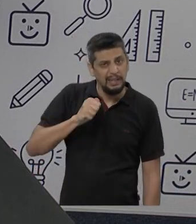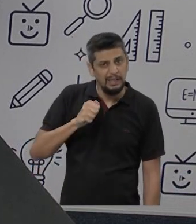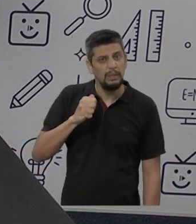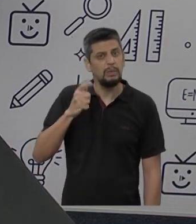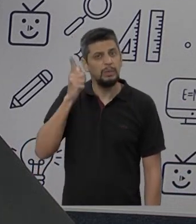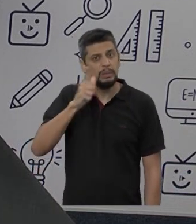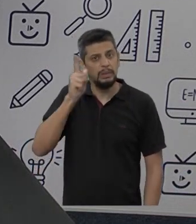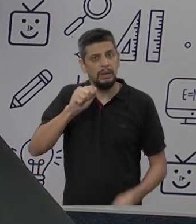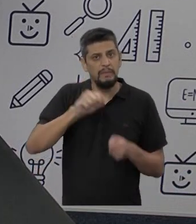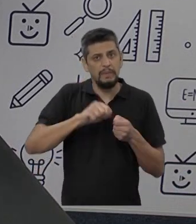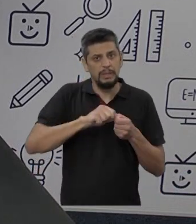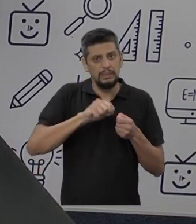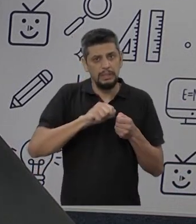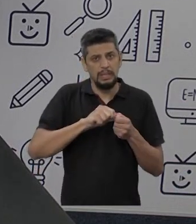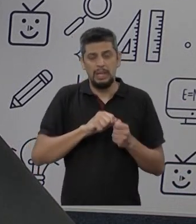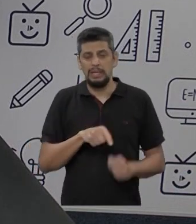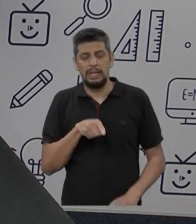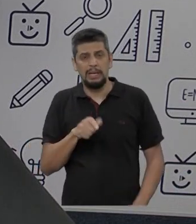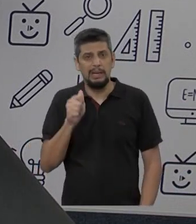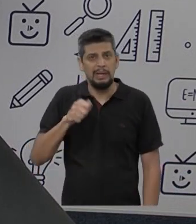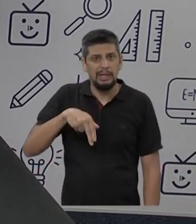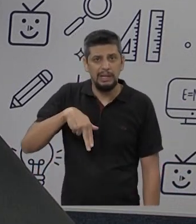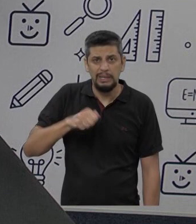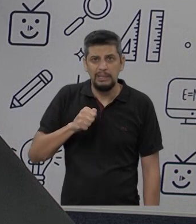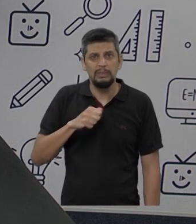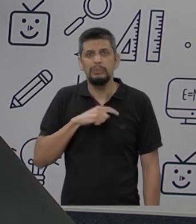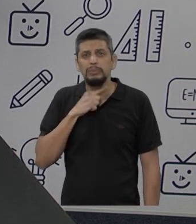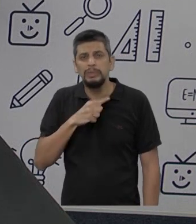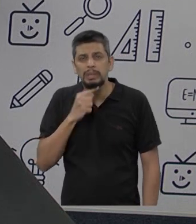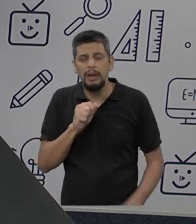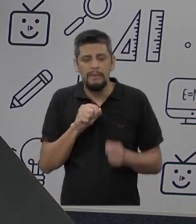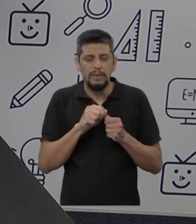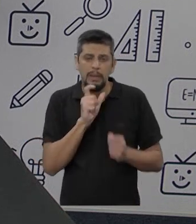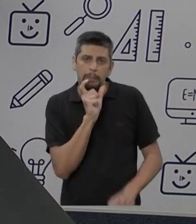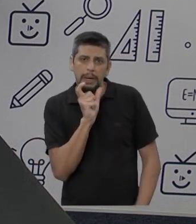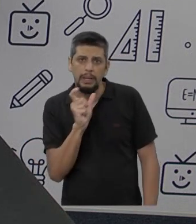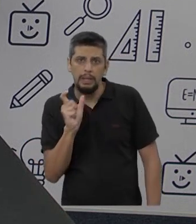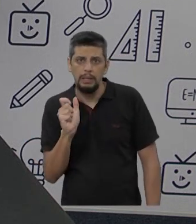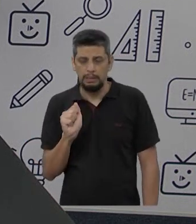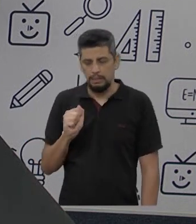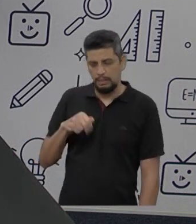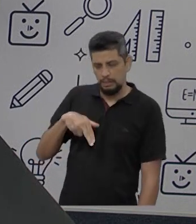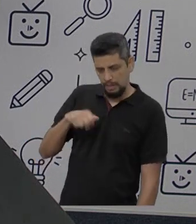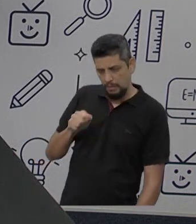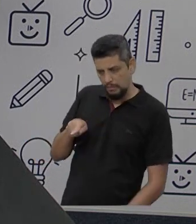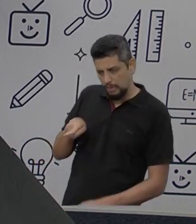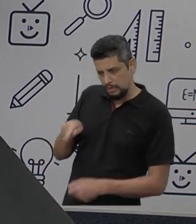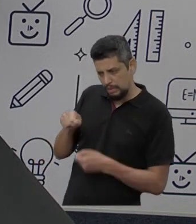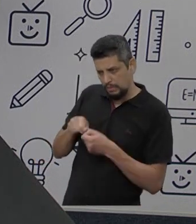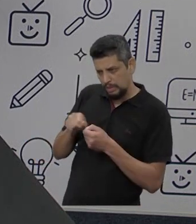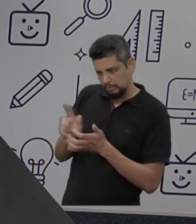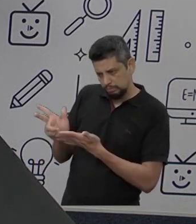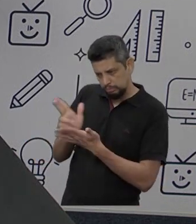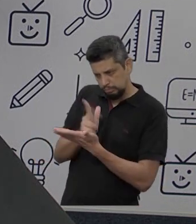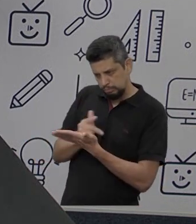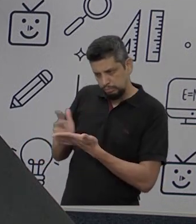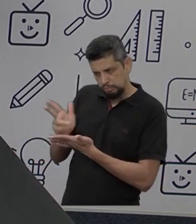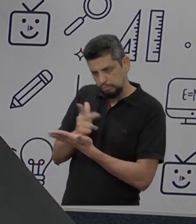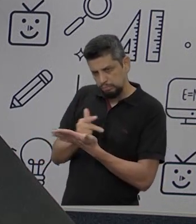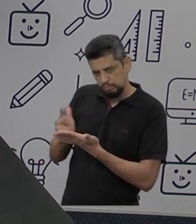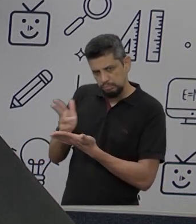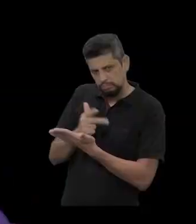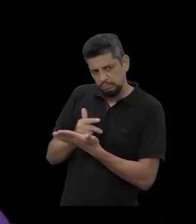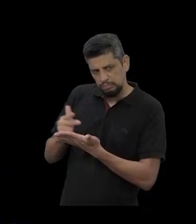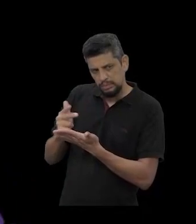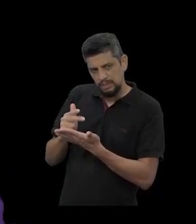conseguiu fazer sem utilizar muito a escrita, já que ela não consegue fazer tantas palavras ainda? Ana, você conseguiu fazer através do